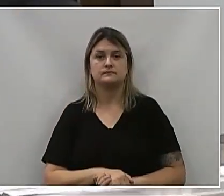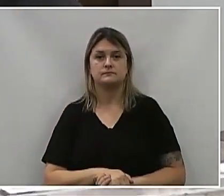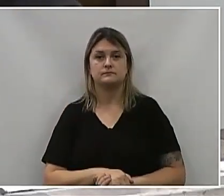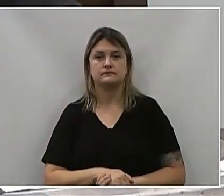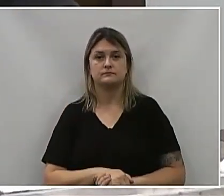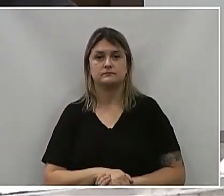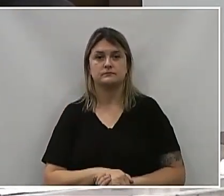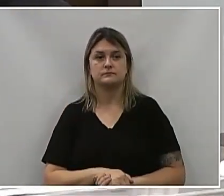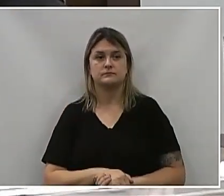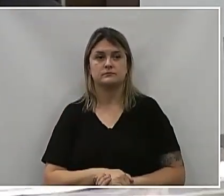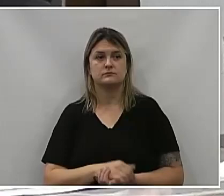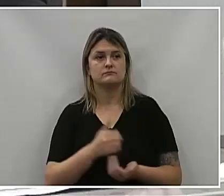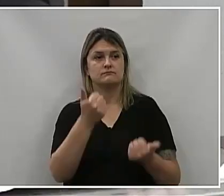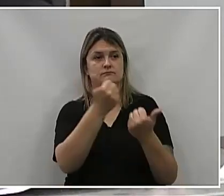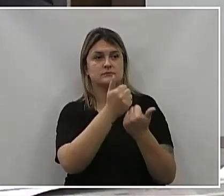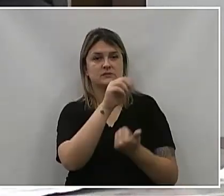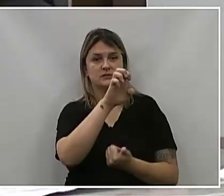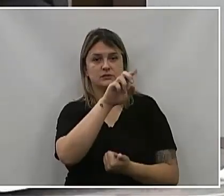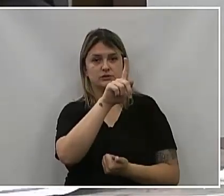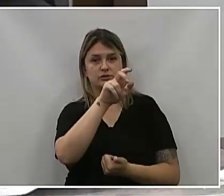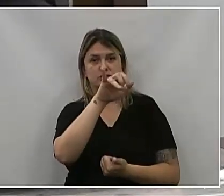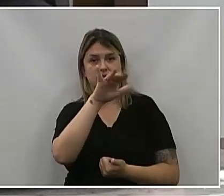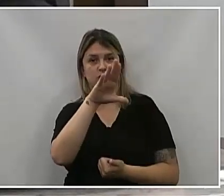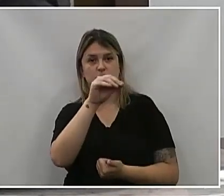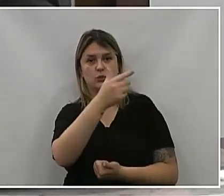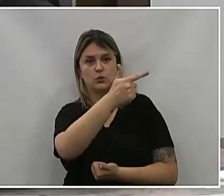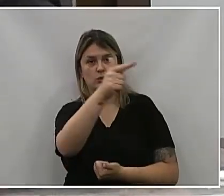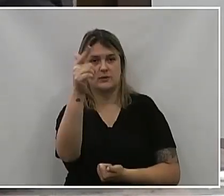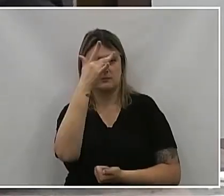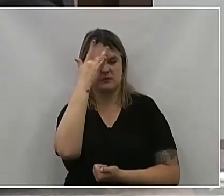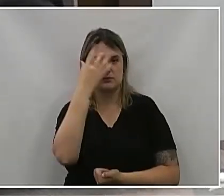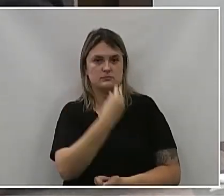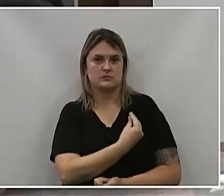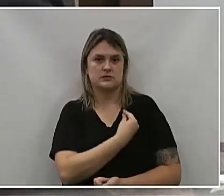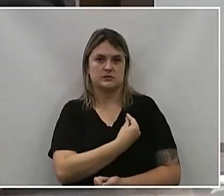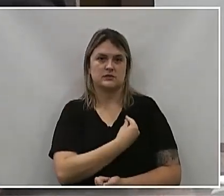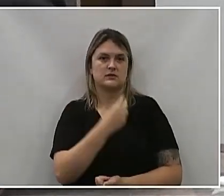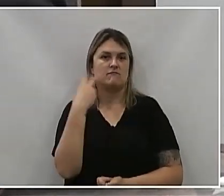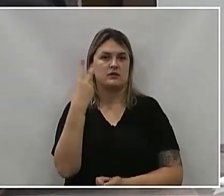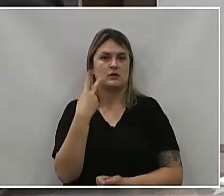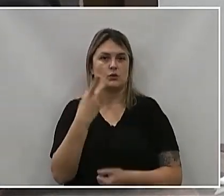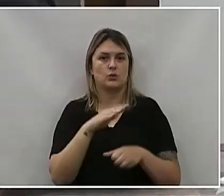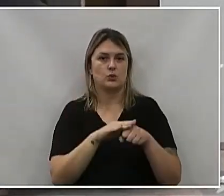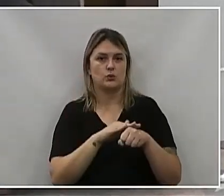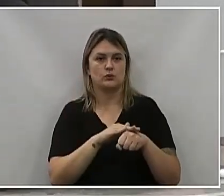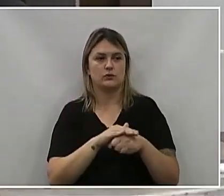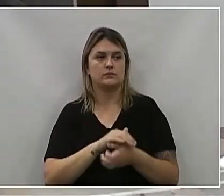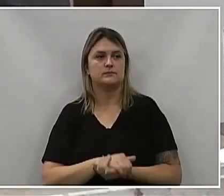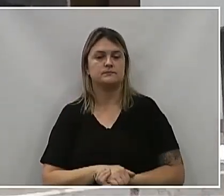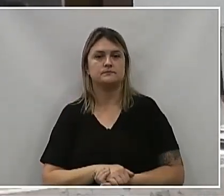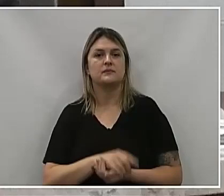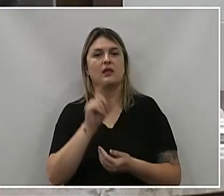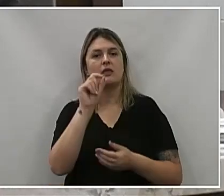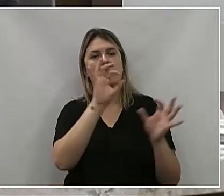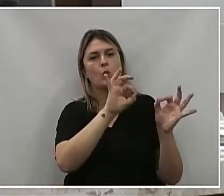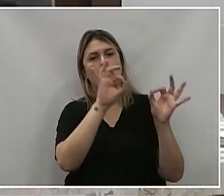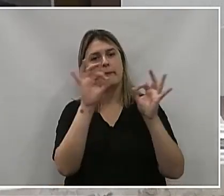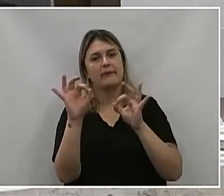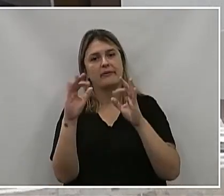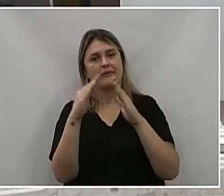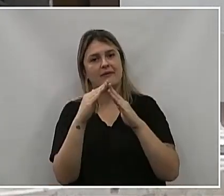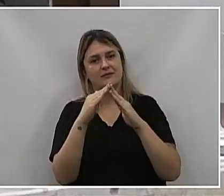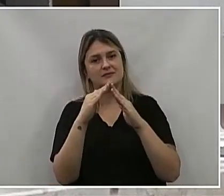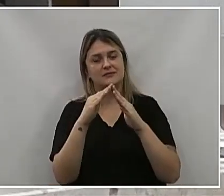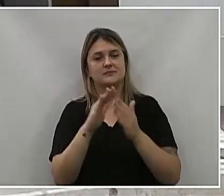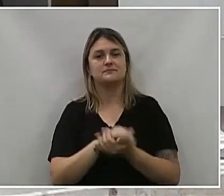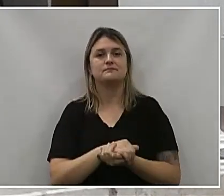suplente de vereador Eugênio, munícipes presentes, secretário, vereador Cordovan, quem nos acompanha também pelas